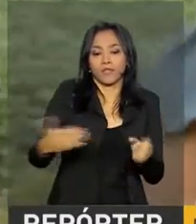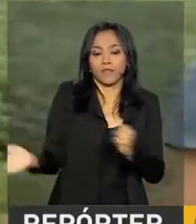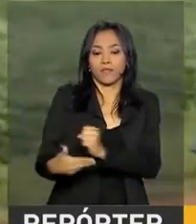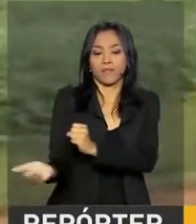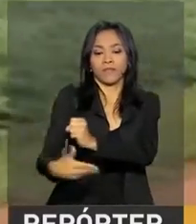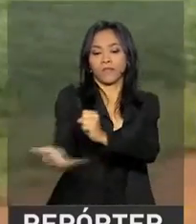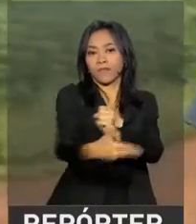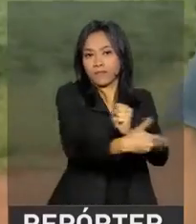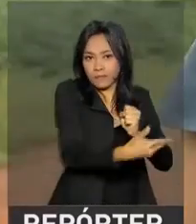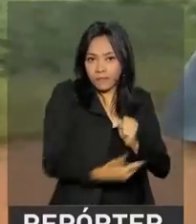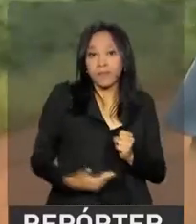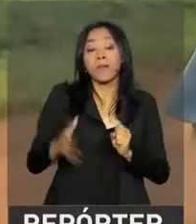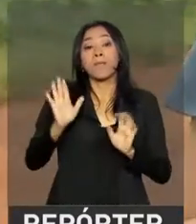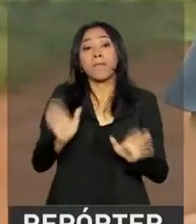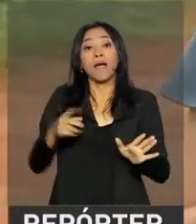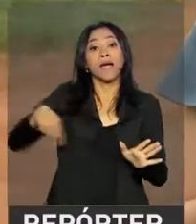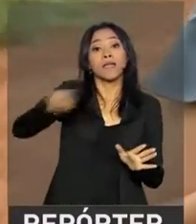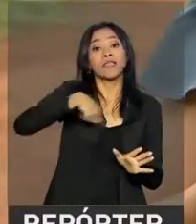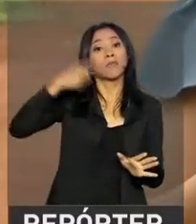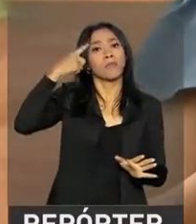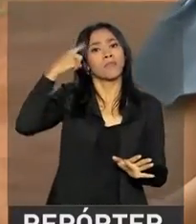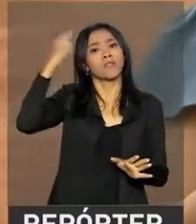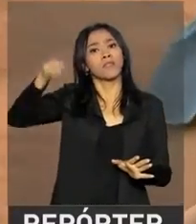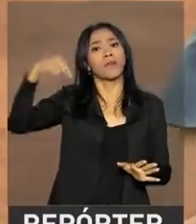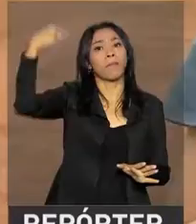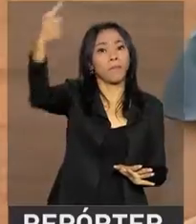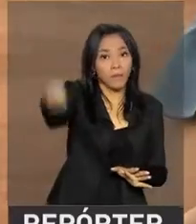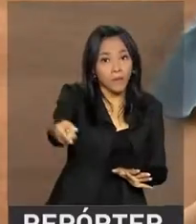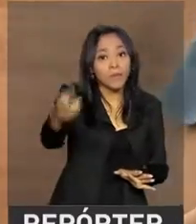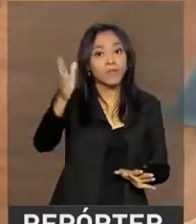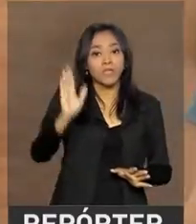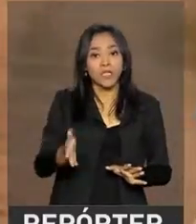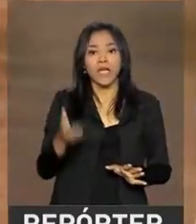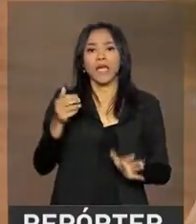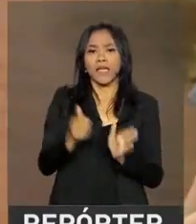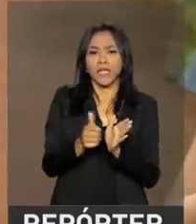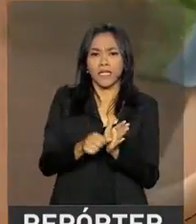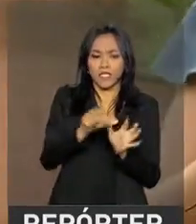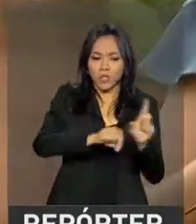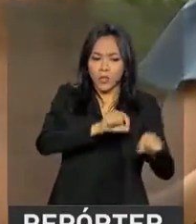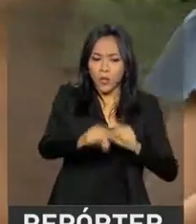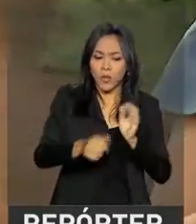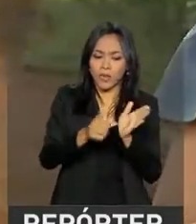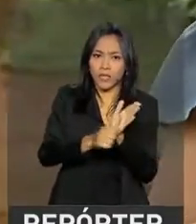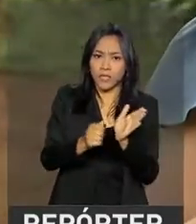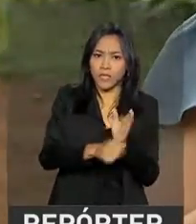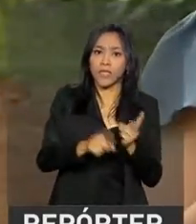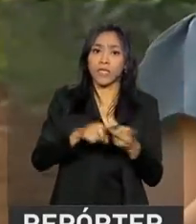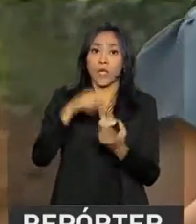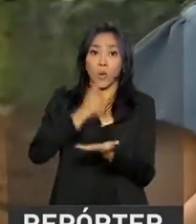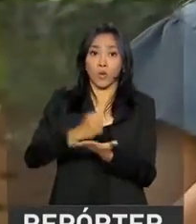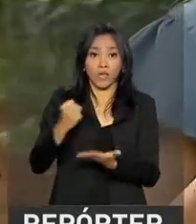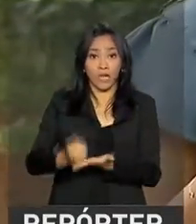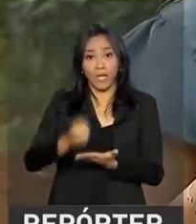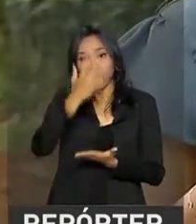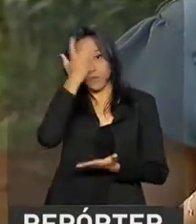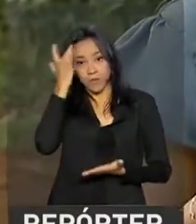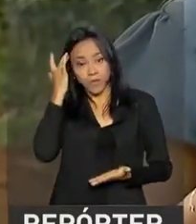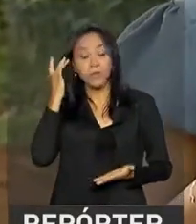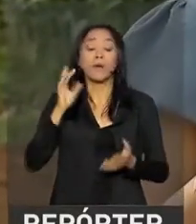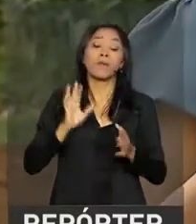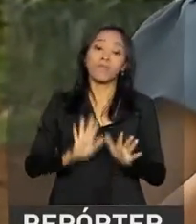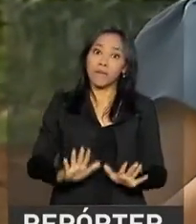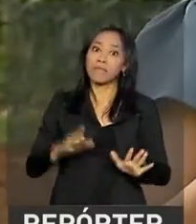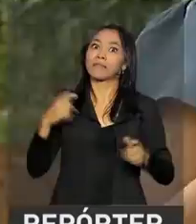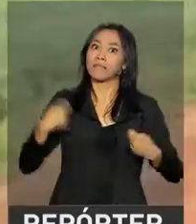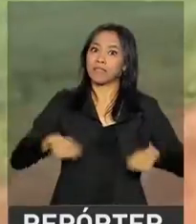estão pensando na próxima safra. Esta é a época do ano que eles param para comprar sementes, defensivos, contratar funcionários. Mas haja investimento